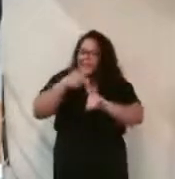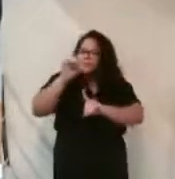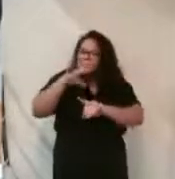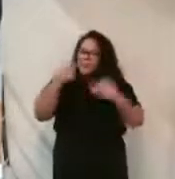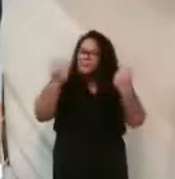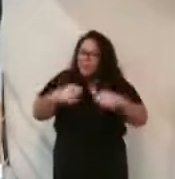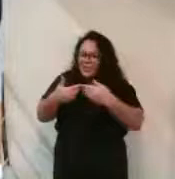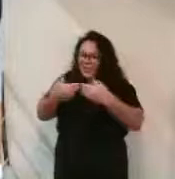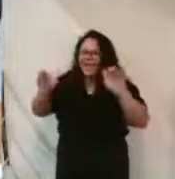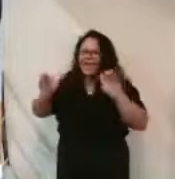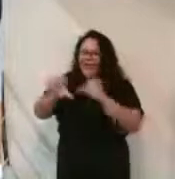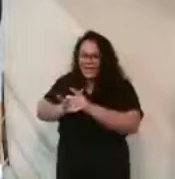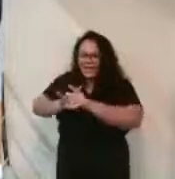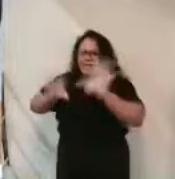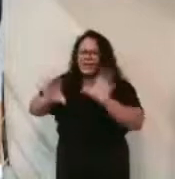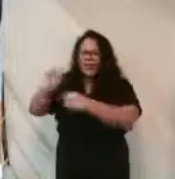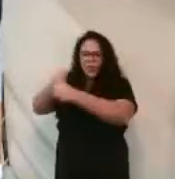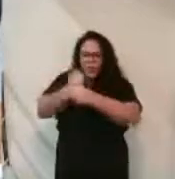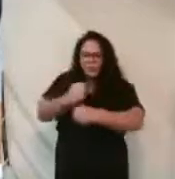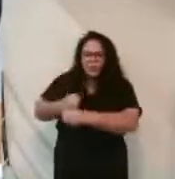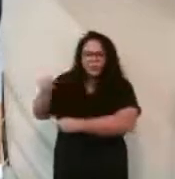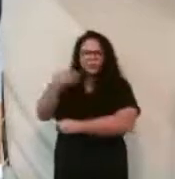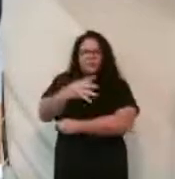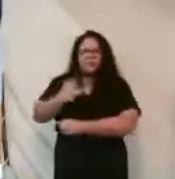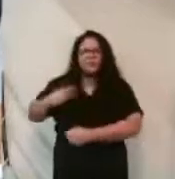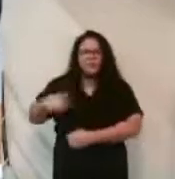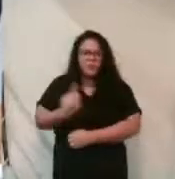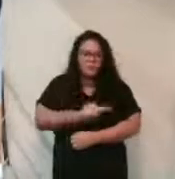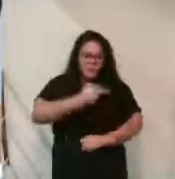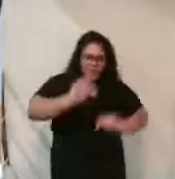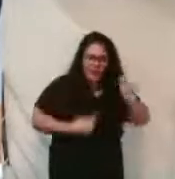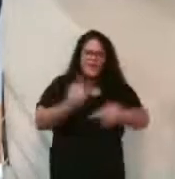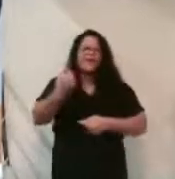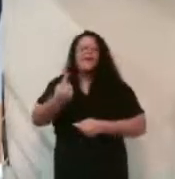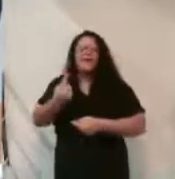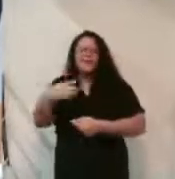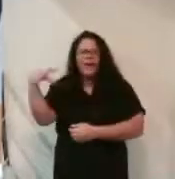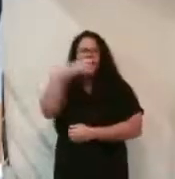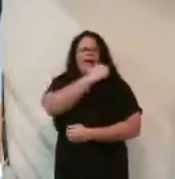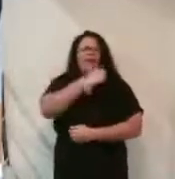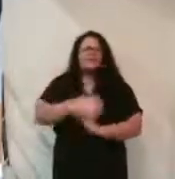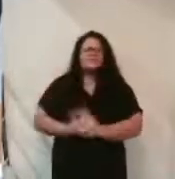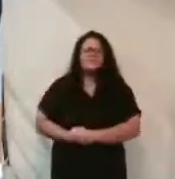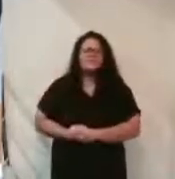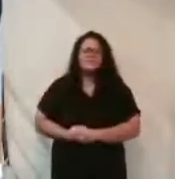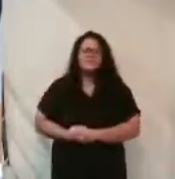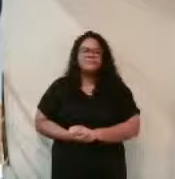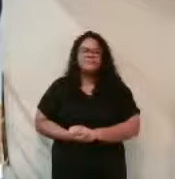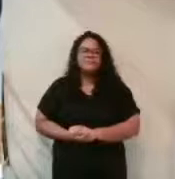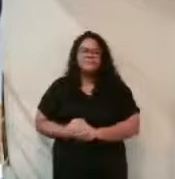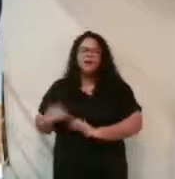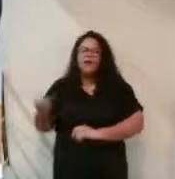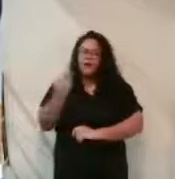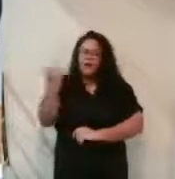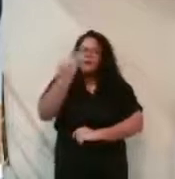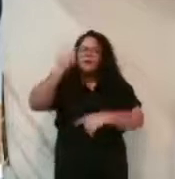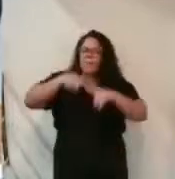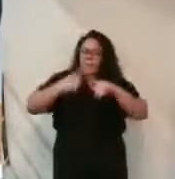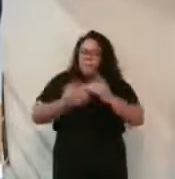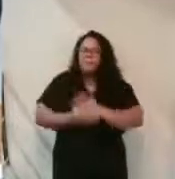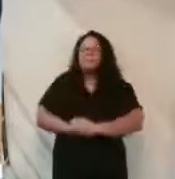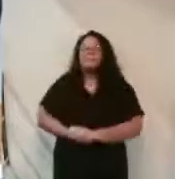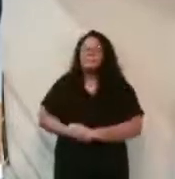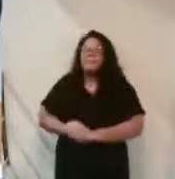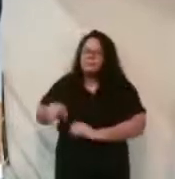liberar a licença. Então, de operação. Então, isso foi um ganho muito grande. A gente consegue dar um passo importante dentro do Estado, sem perder a qualidade, como o Edilson